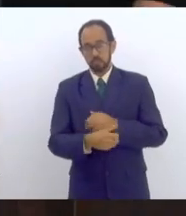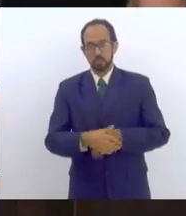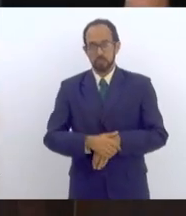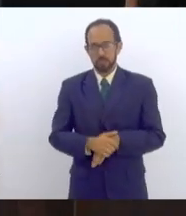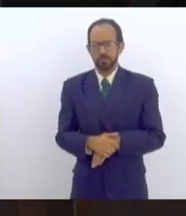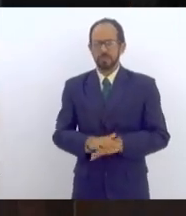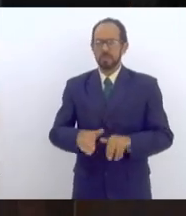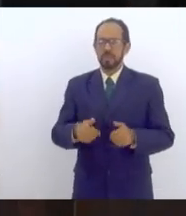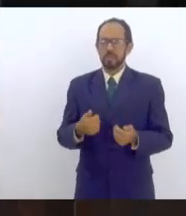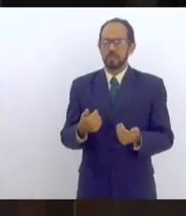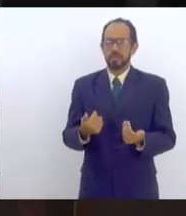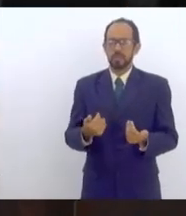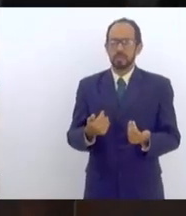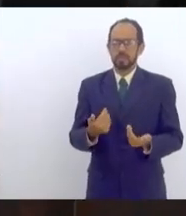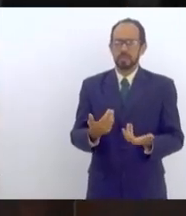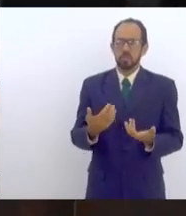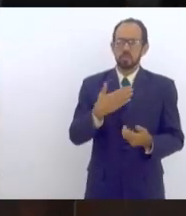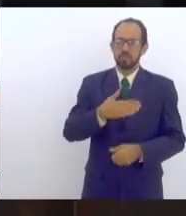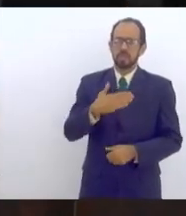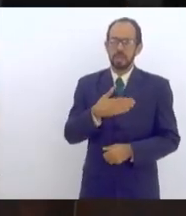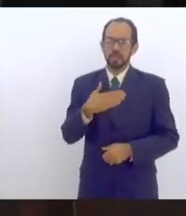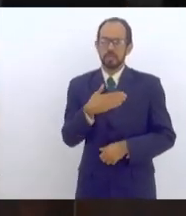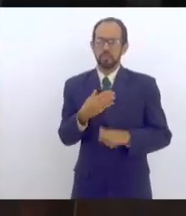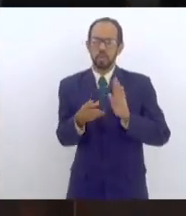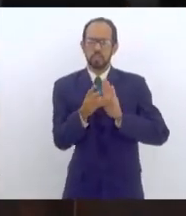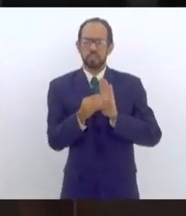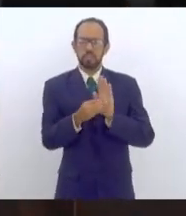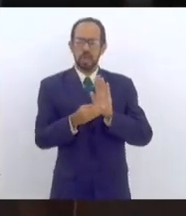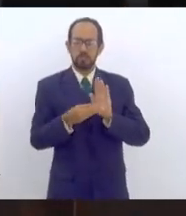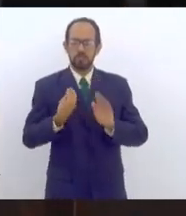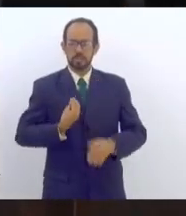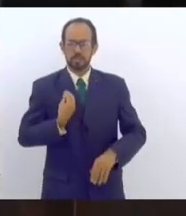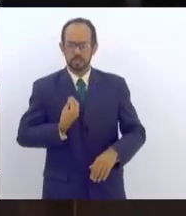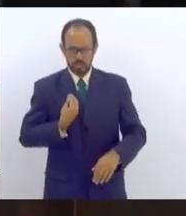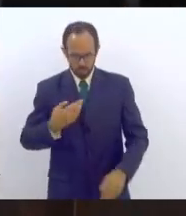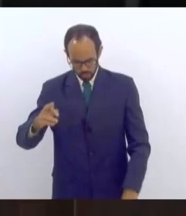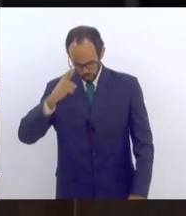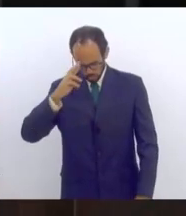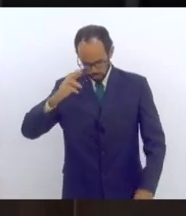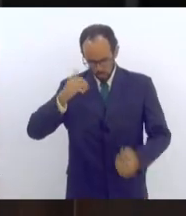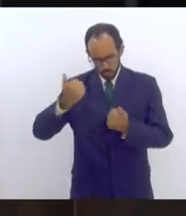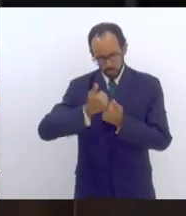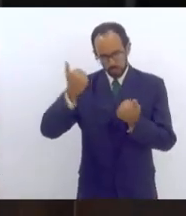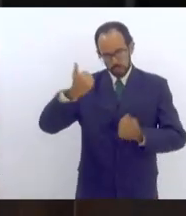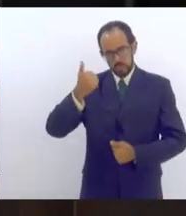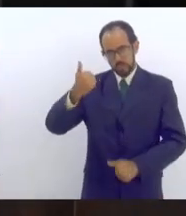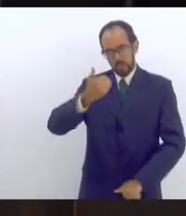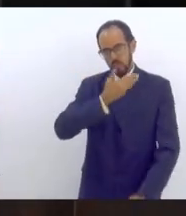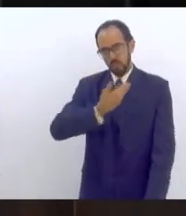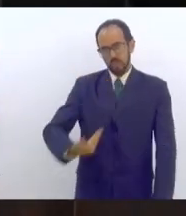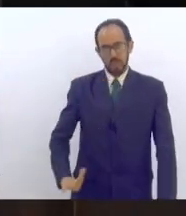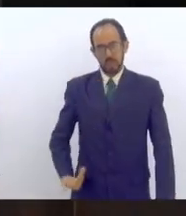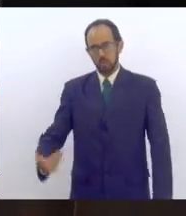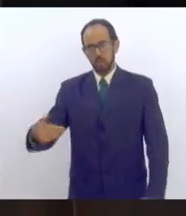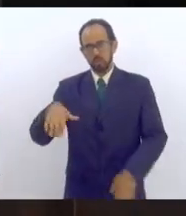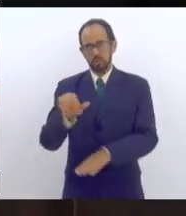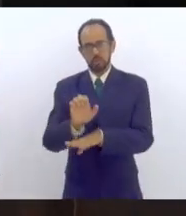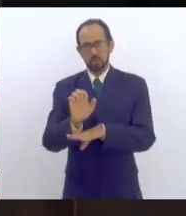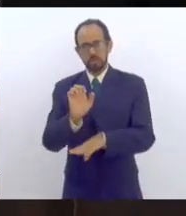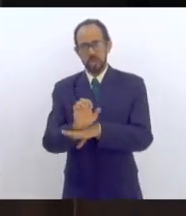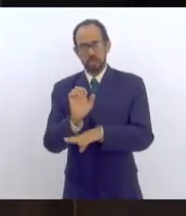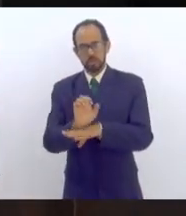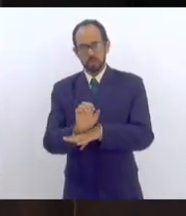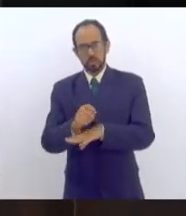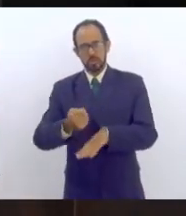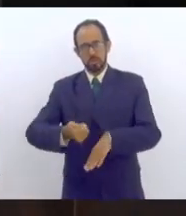Quero registrar a presença do ilustre vice-governador do Estado, até bem